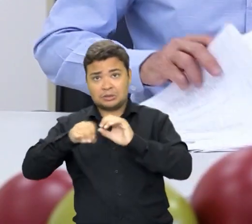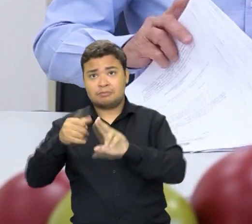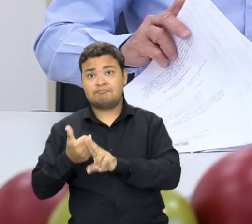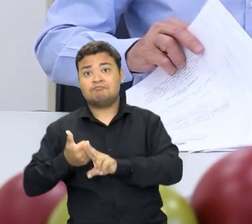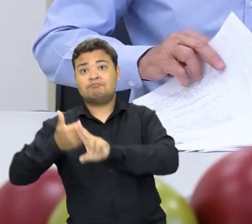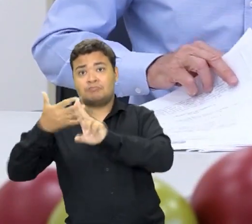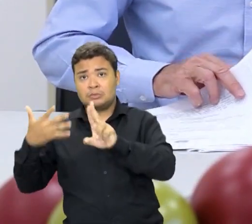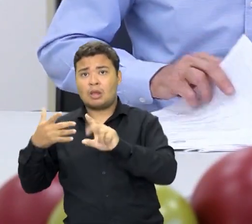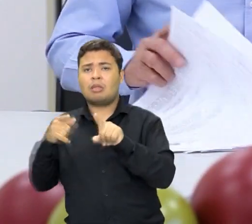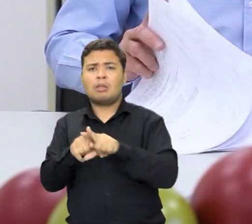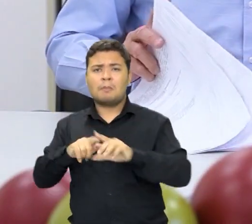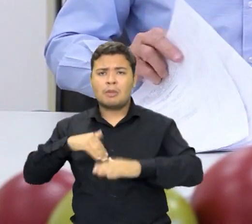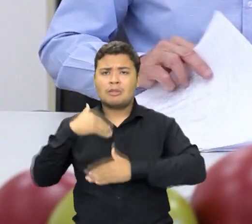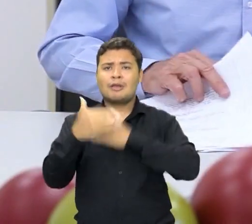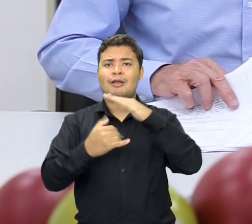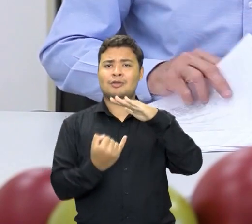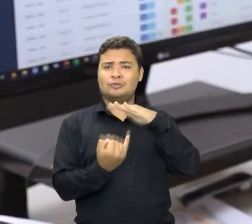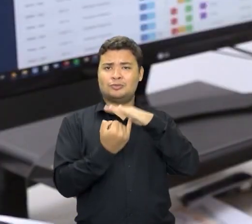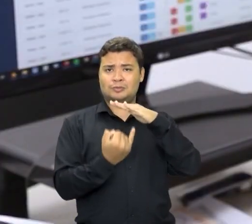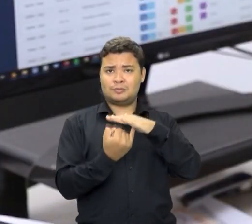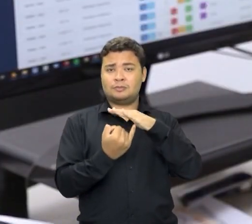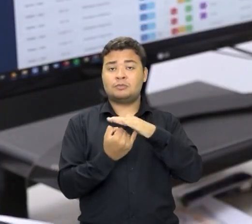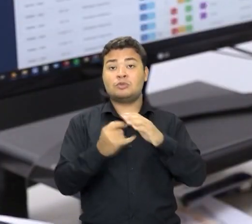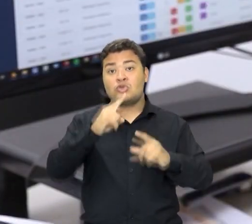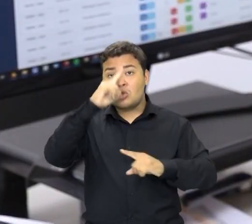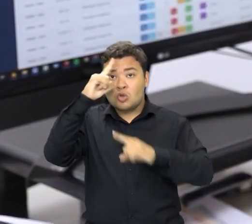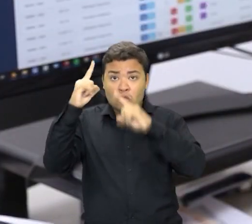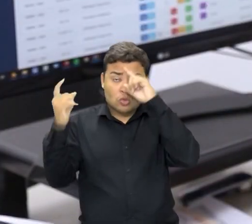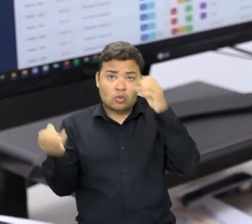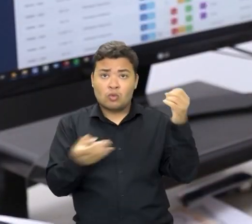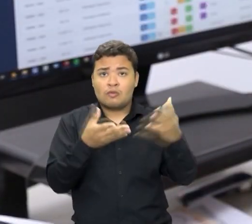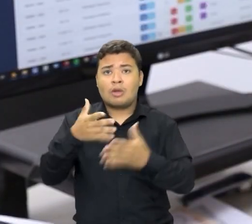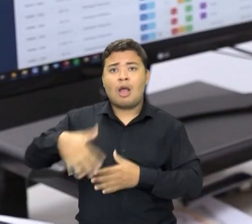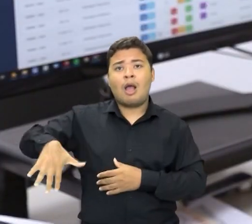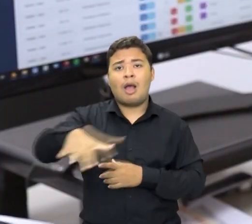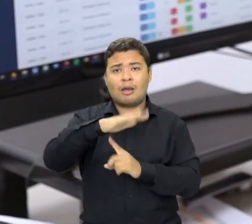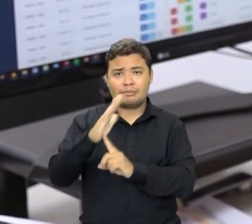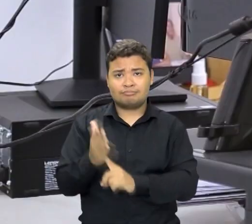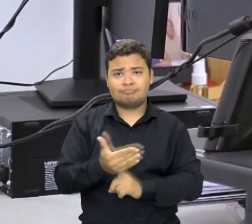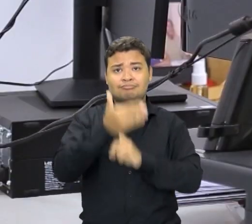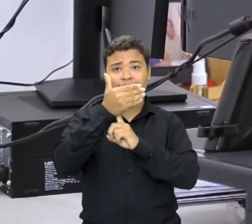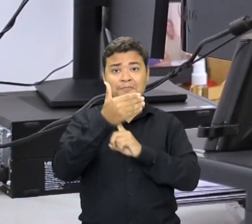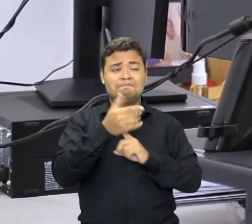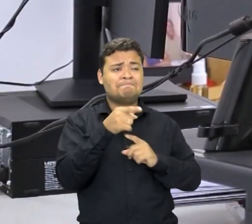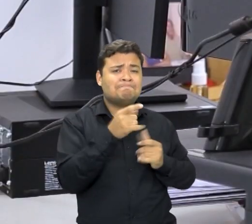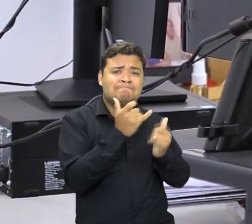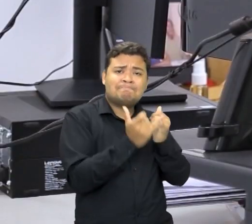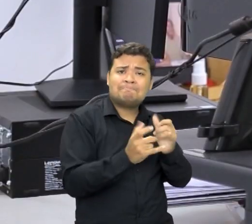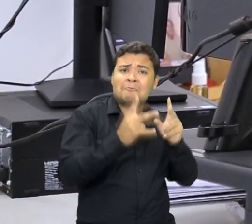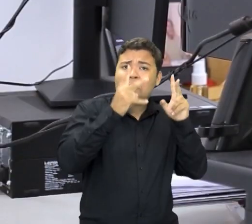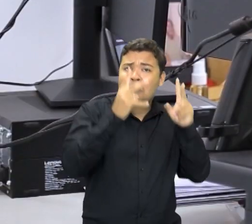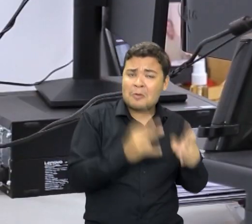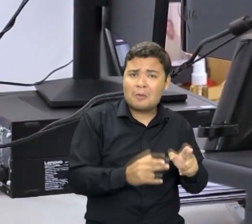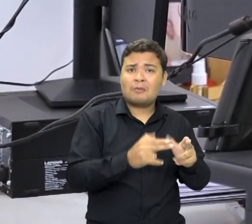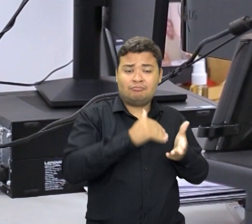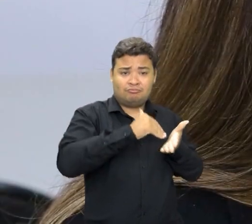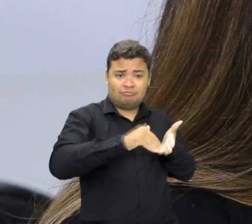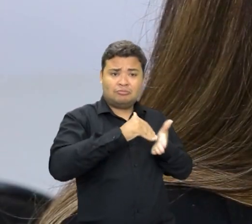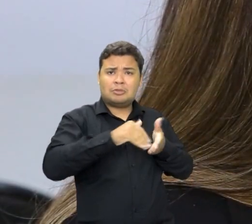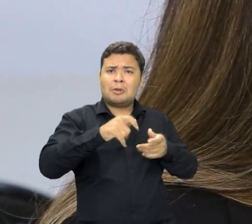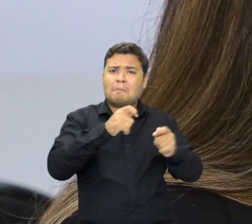pesquisa, ensino e extensão, bem como desenvolvimento institucional e inovação tecnológica. Ela atua como